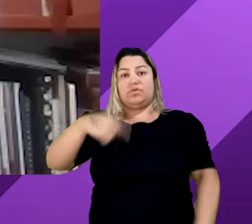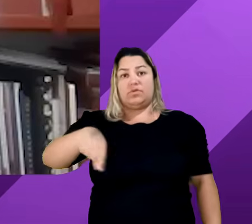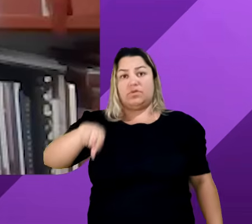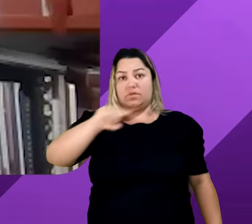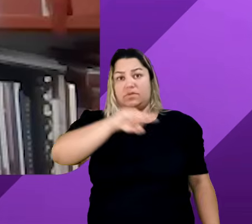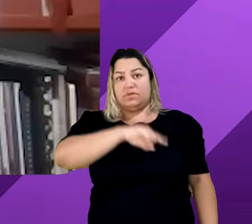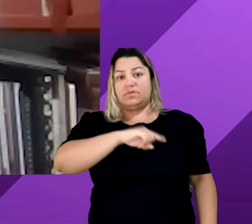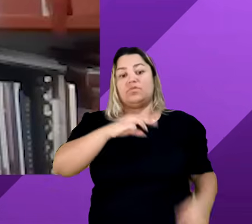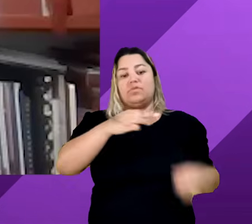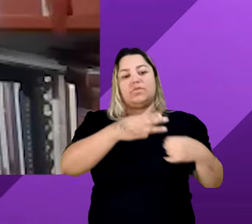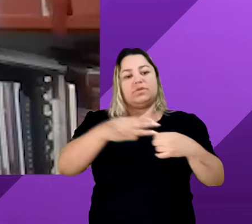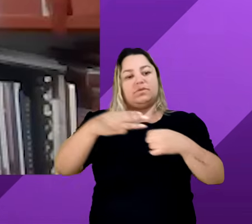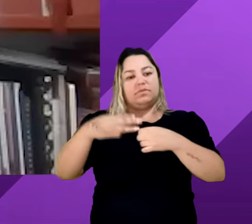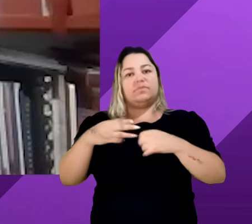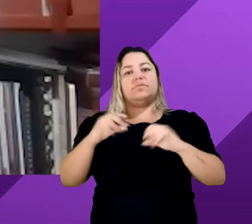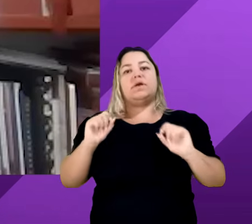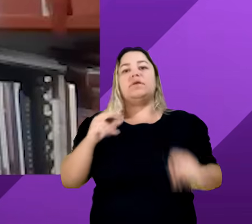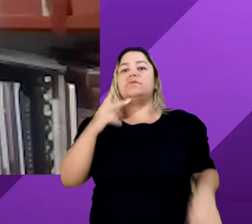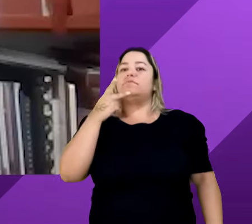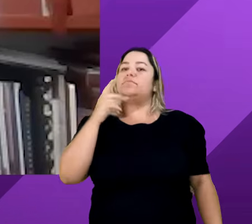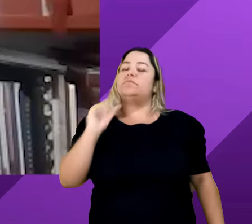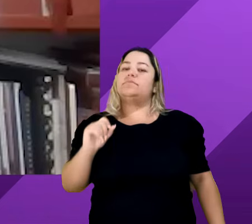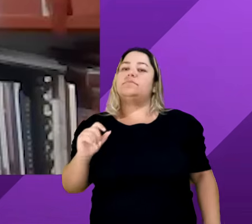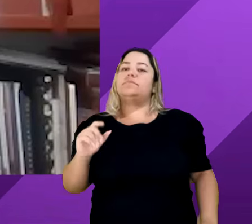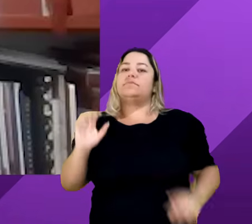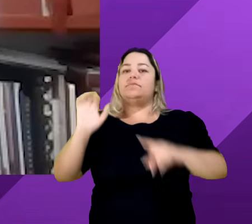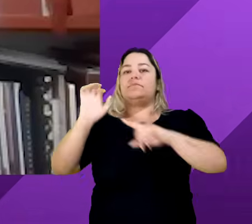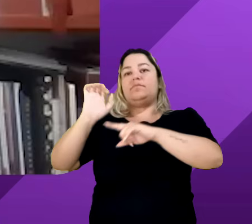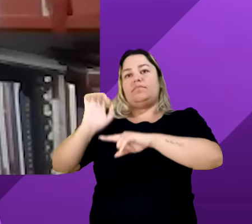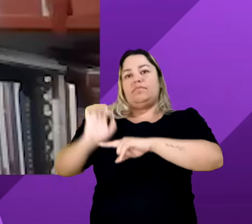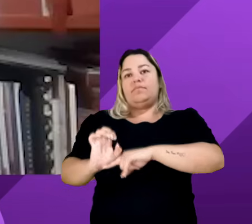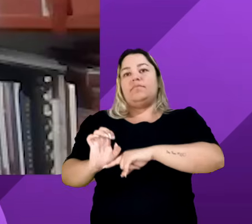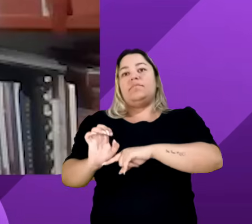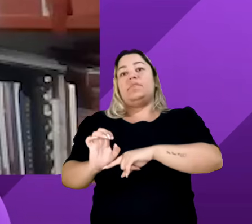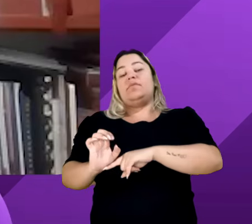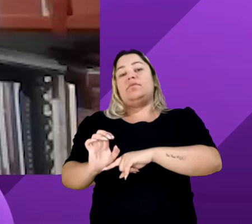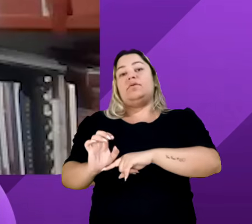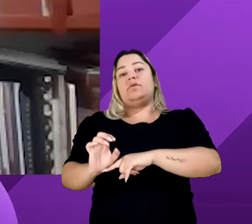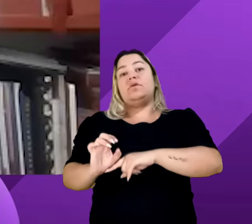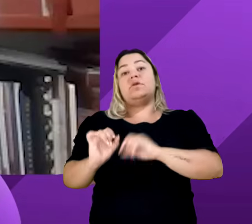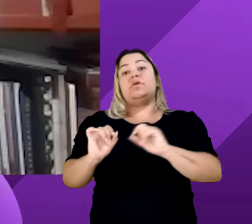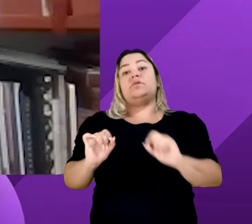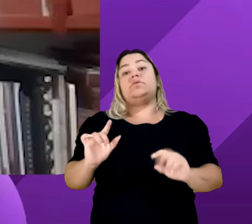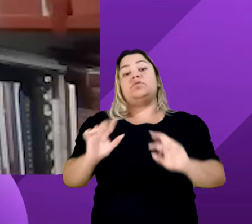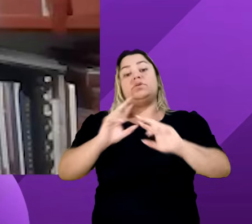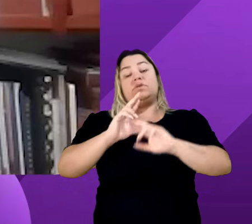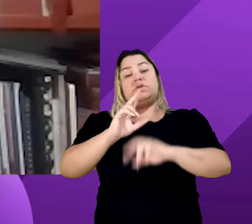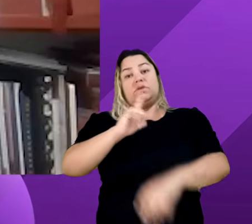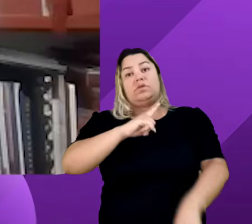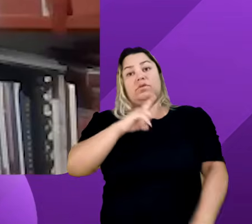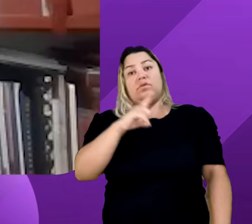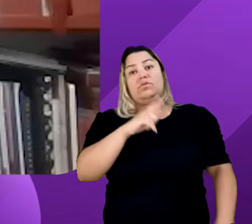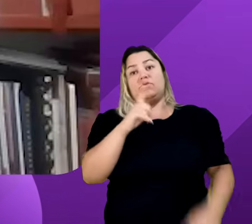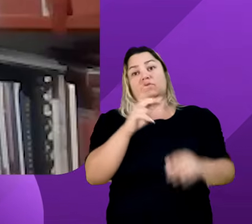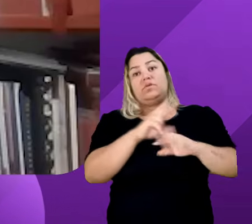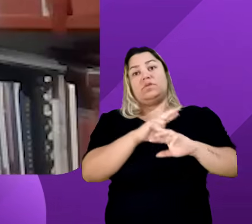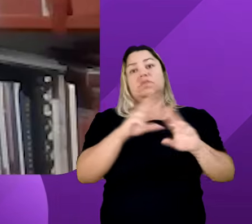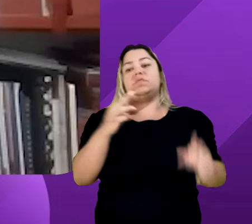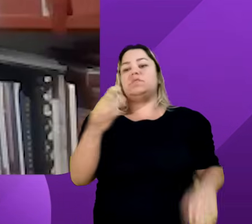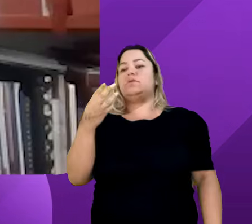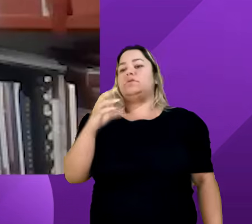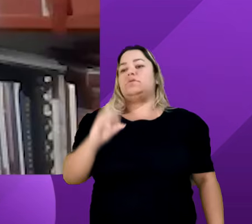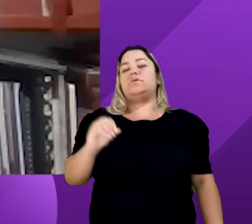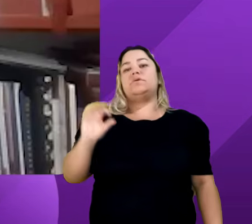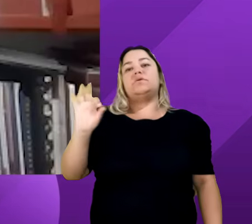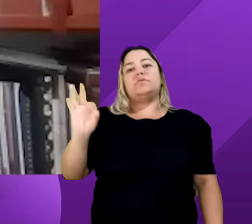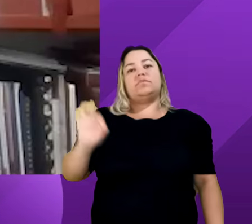municipais, para os estados, tinha estados que tinham uma diferença de até 30%